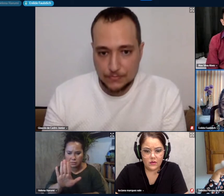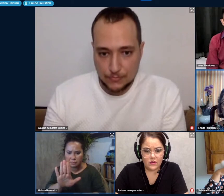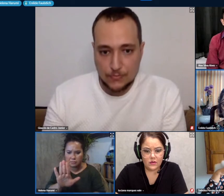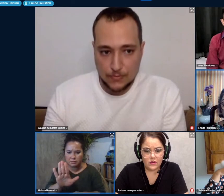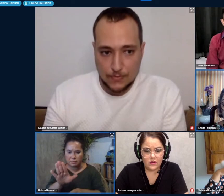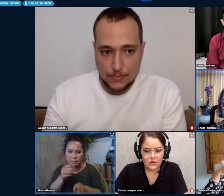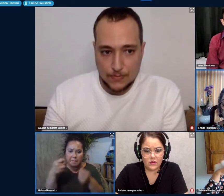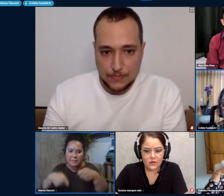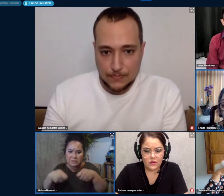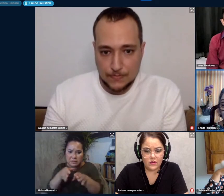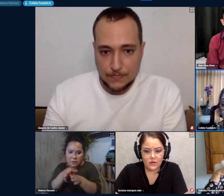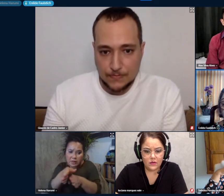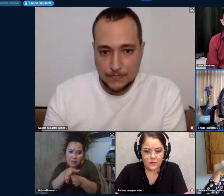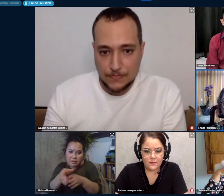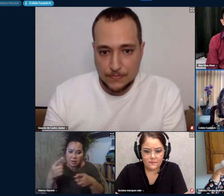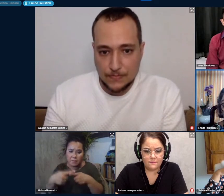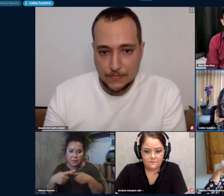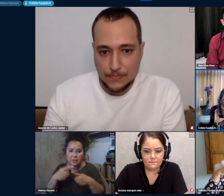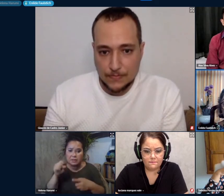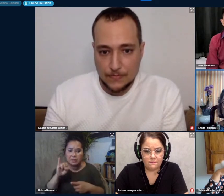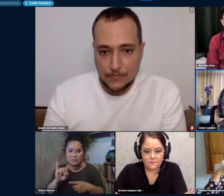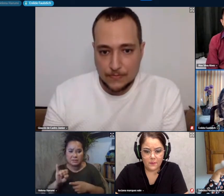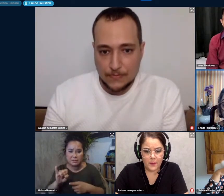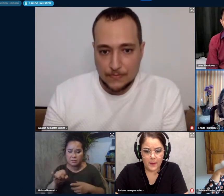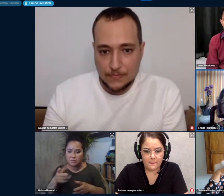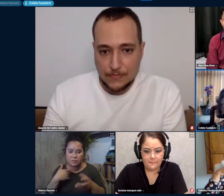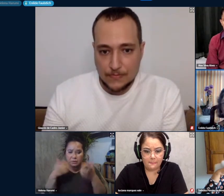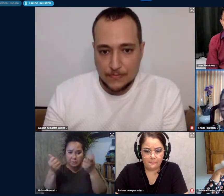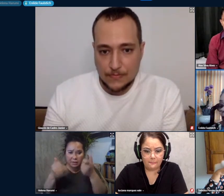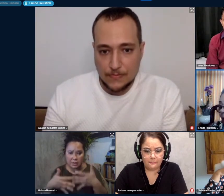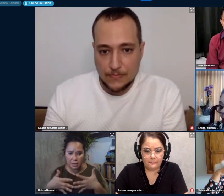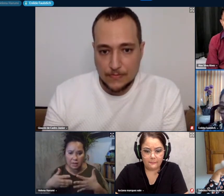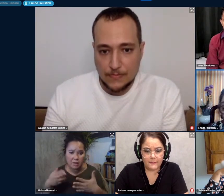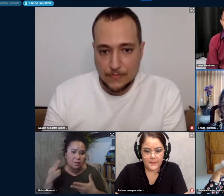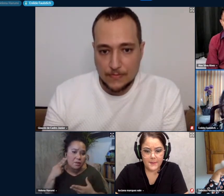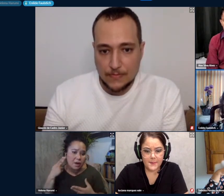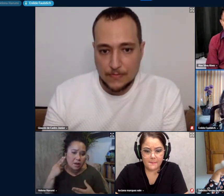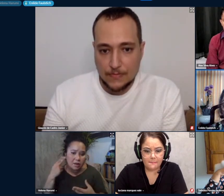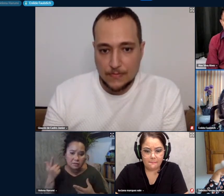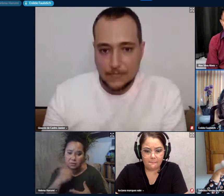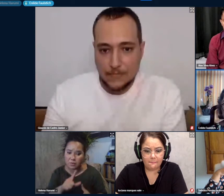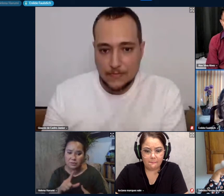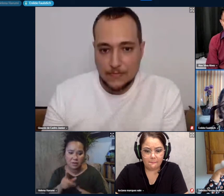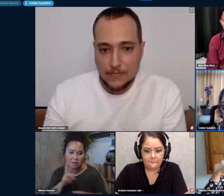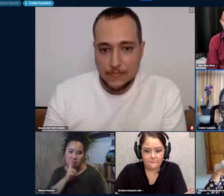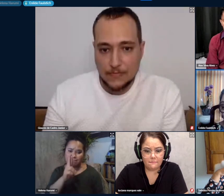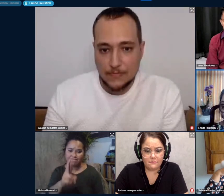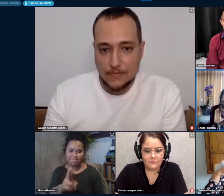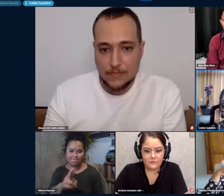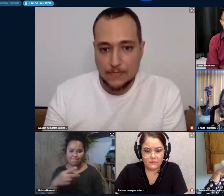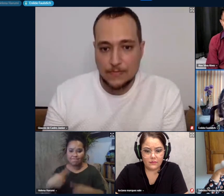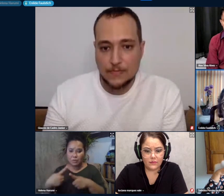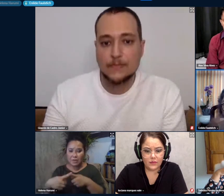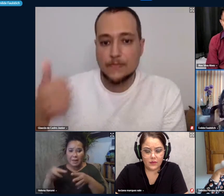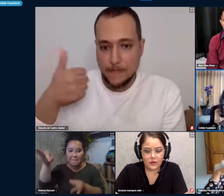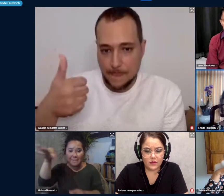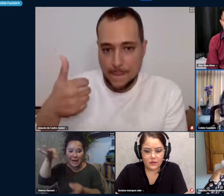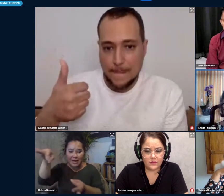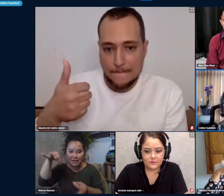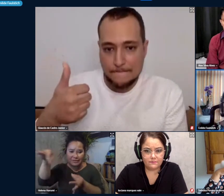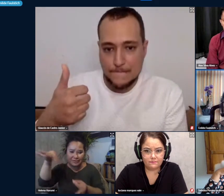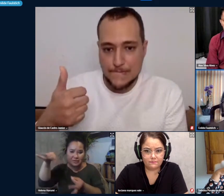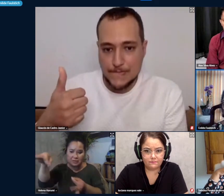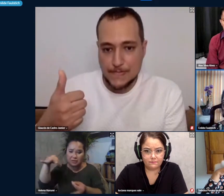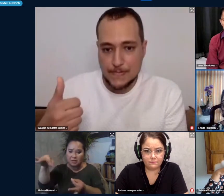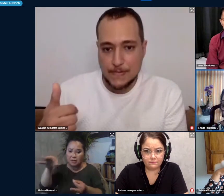o Alex não vai conseguir responder nada. Em primeiro lugar, página não está, eu estou aqui com o caderno, não coincide. Porque